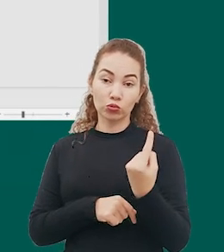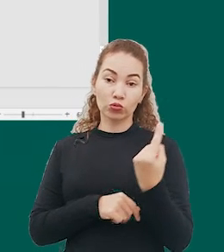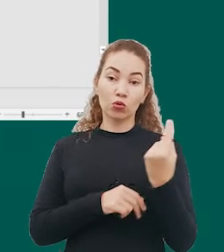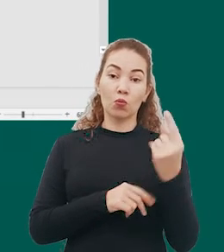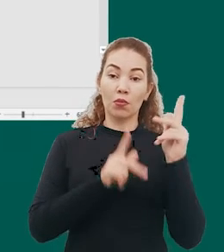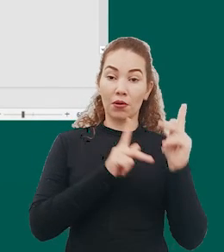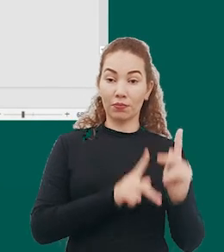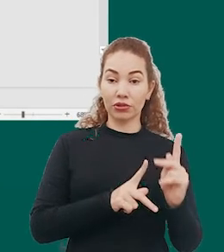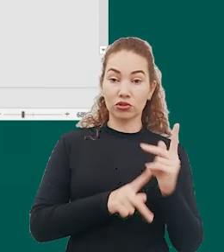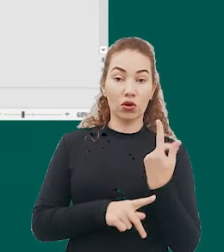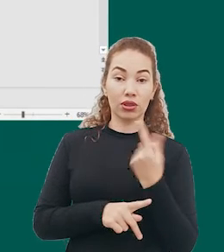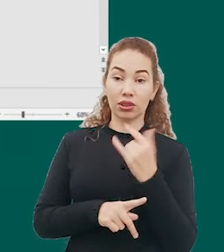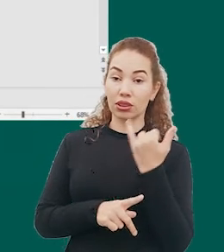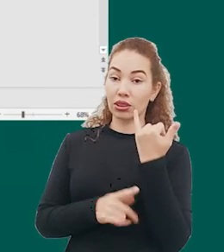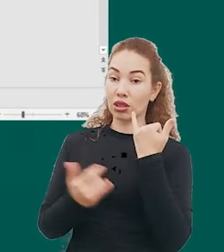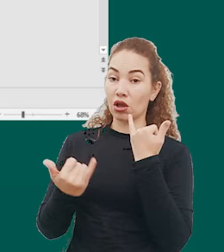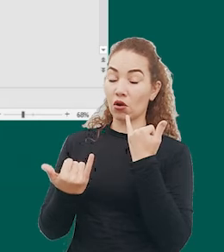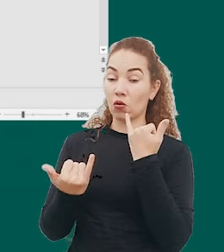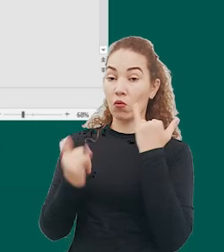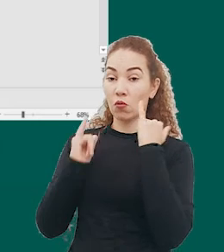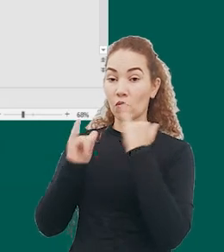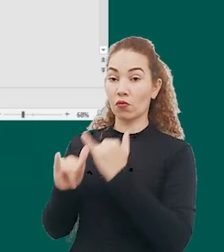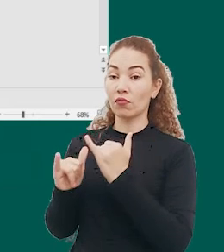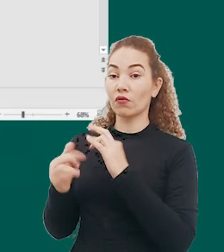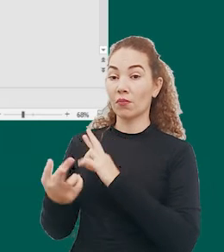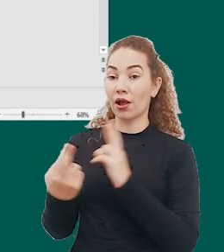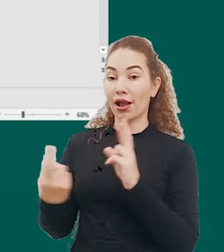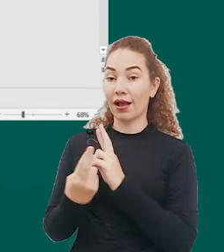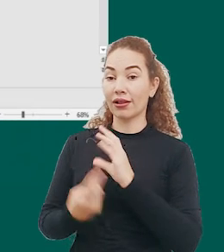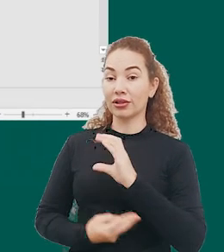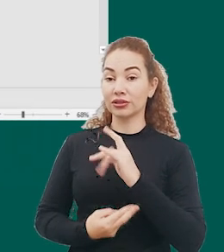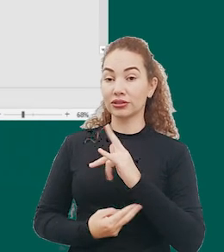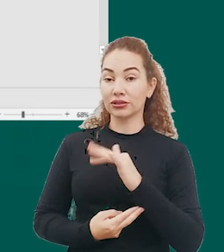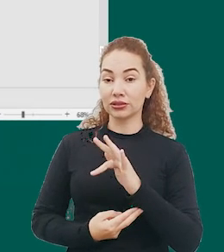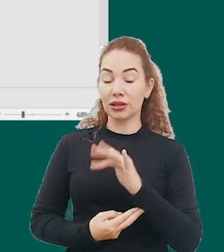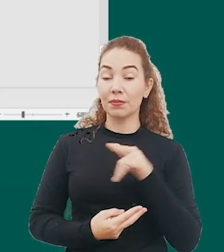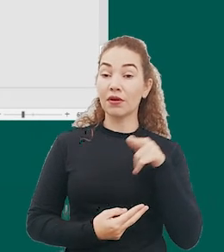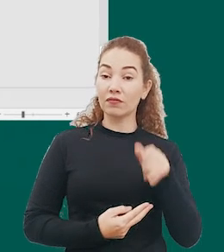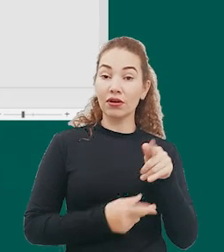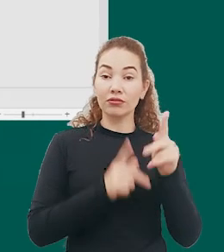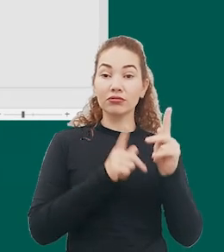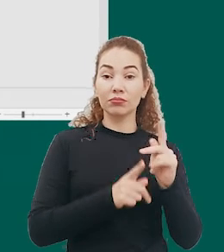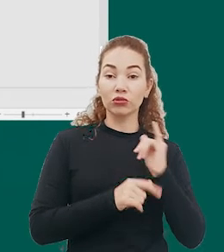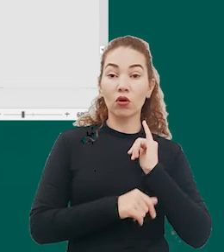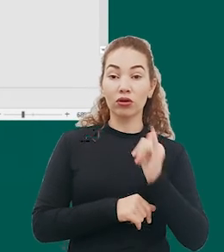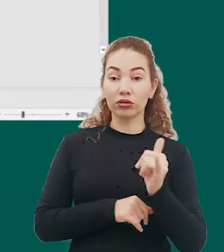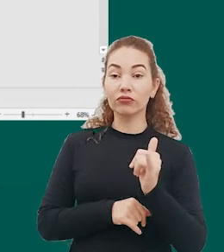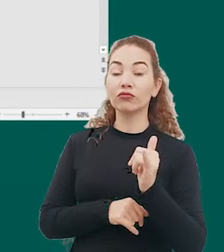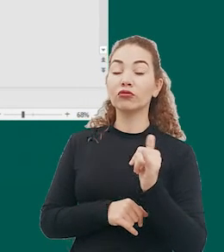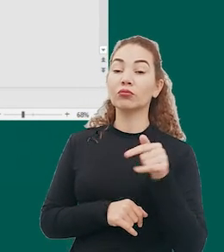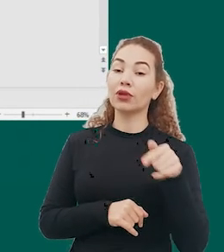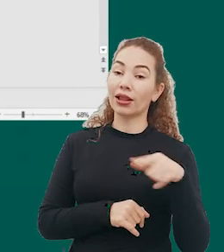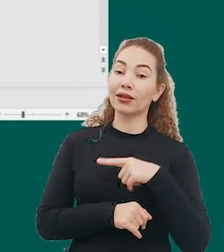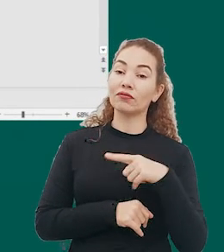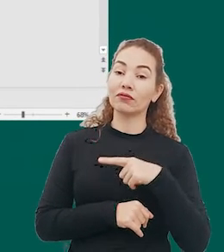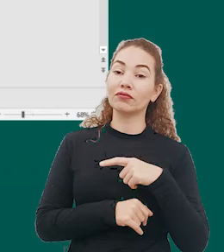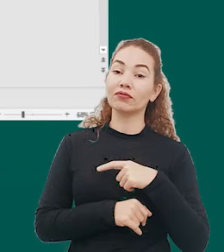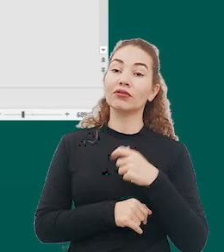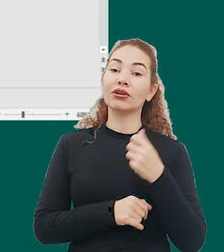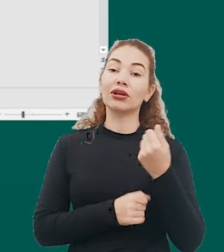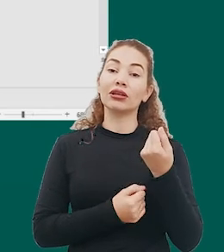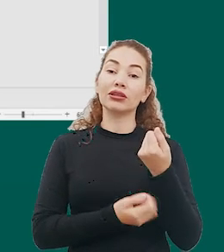cônjuges e não informar a relação de CPF, daqui a pouco essa pessoa que informou esse bem vai ter uma